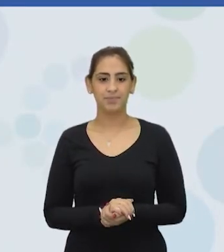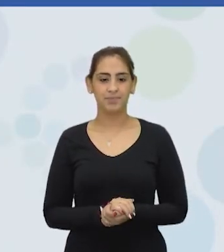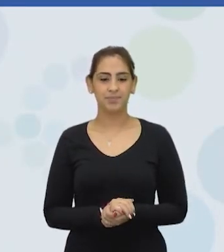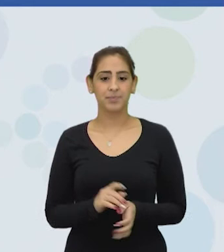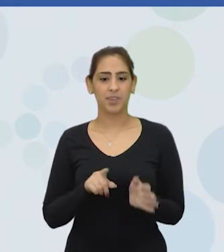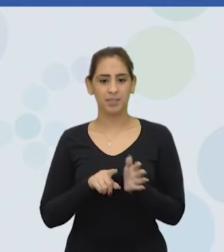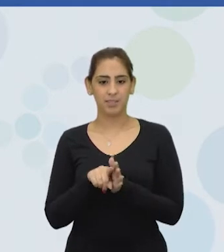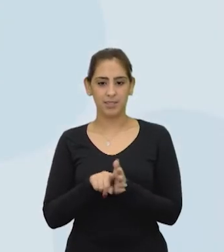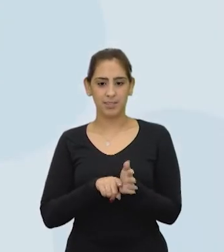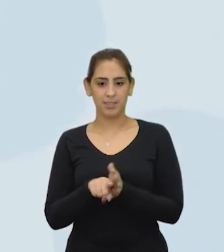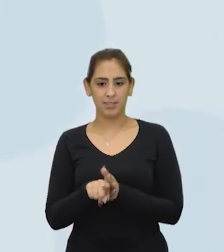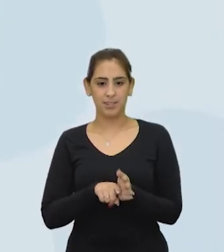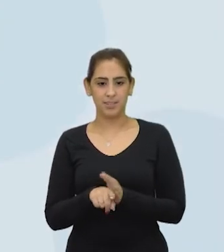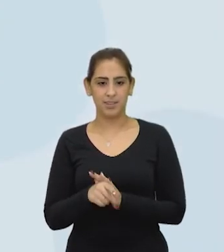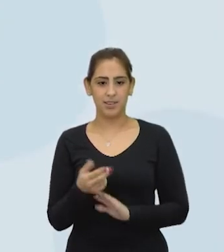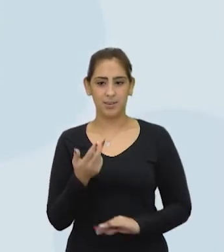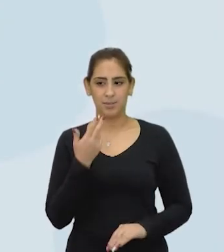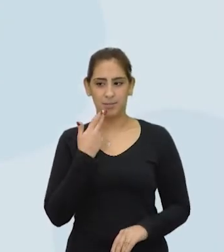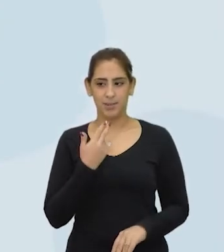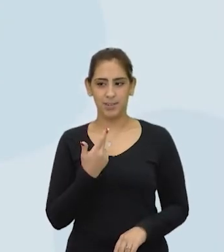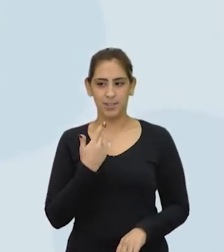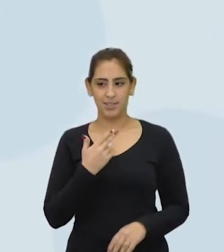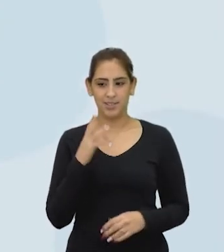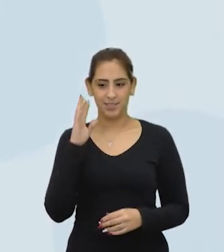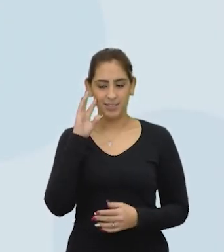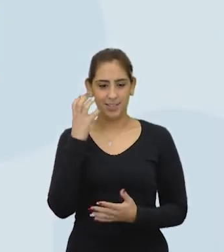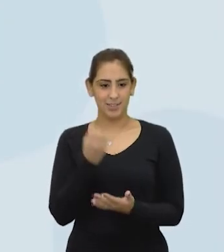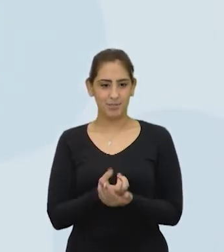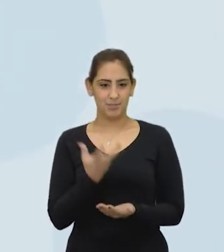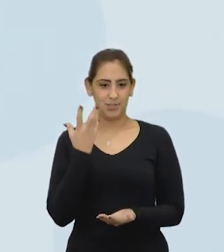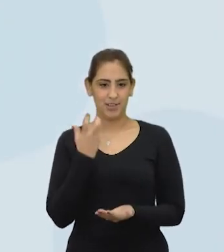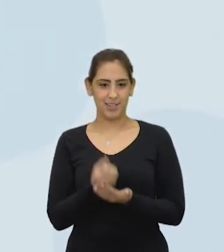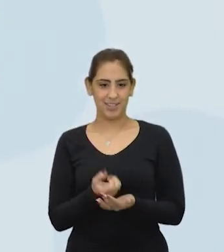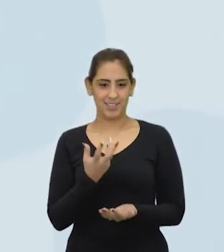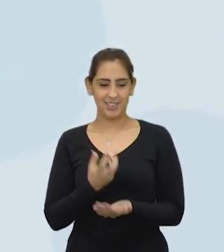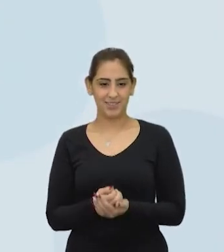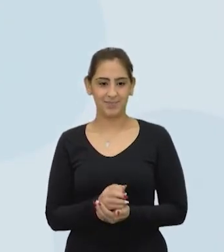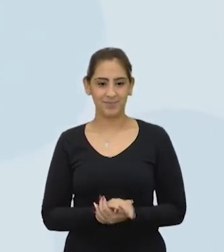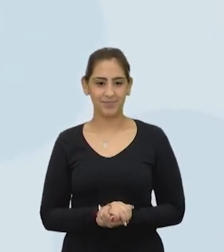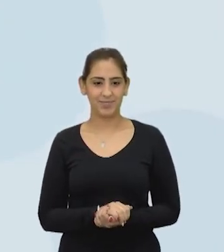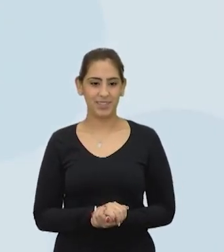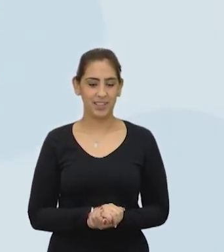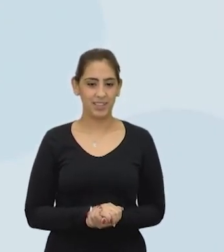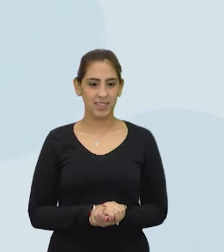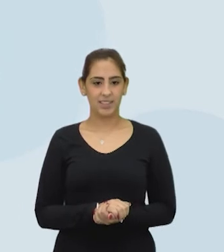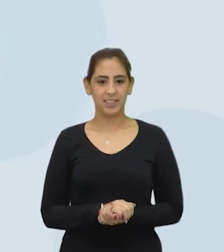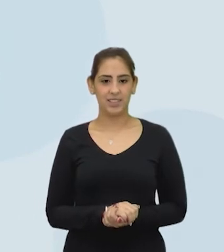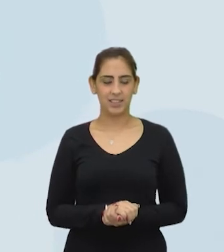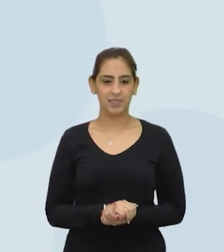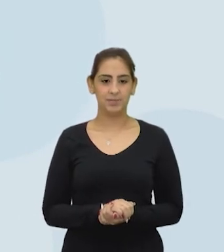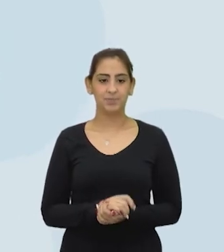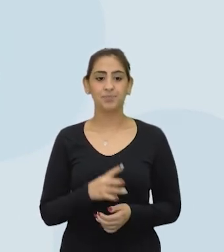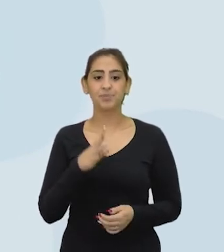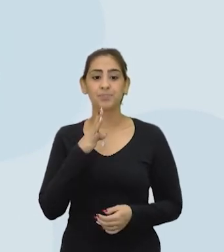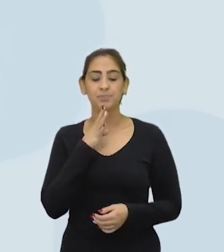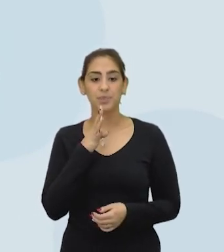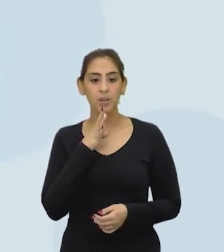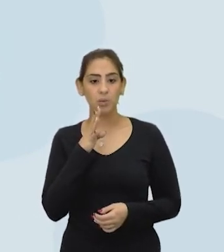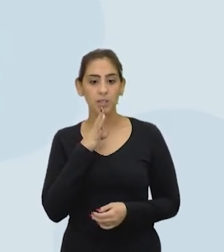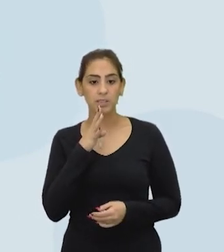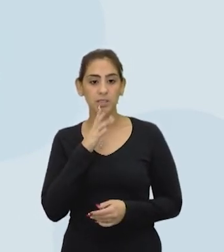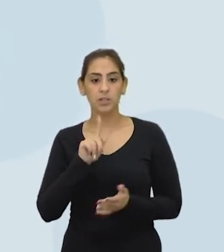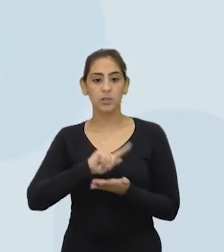do podcast. Vamos à apresentação da aula, objetivos da aula. Reconhecer o gênero